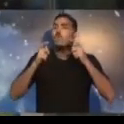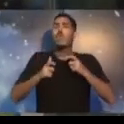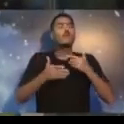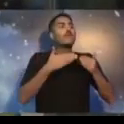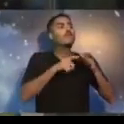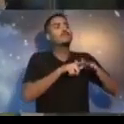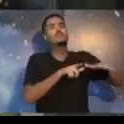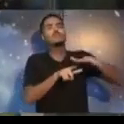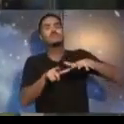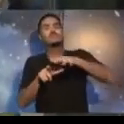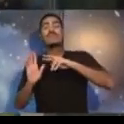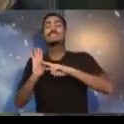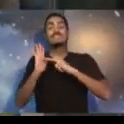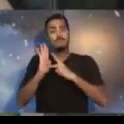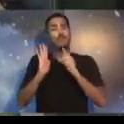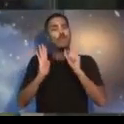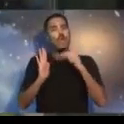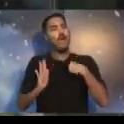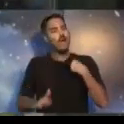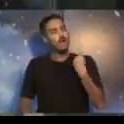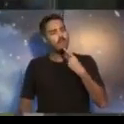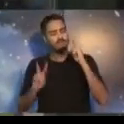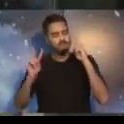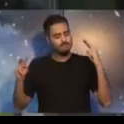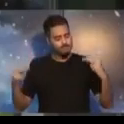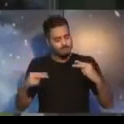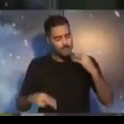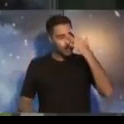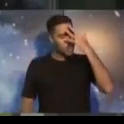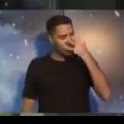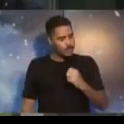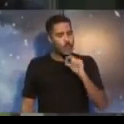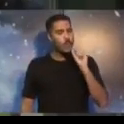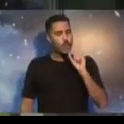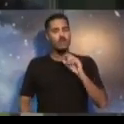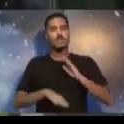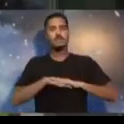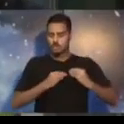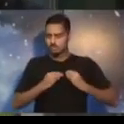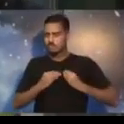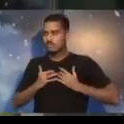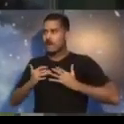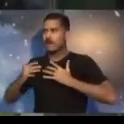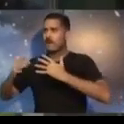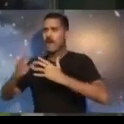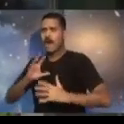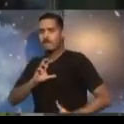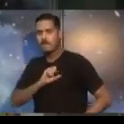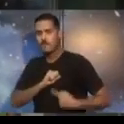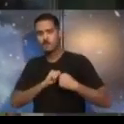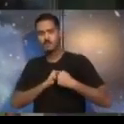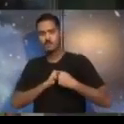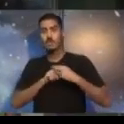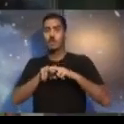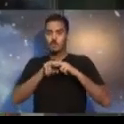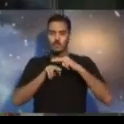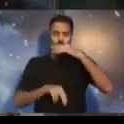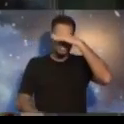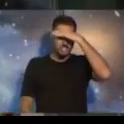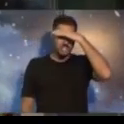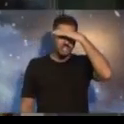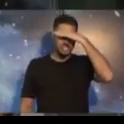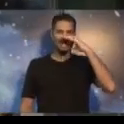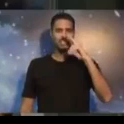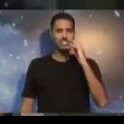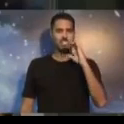significa dizer que nós compreendemos a proposta kardeciana. Por isso que Chico Xavier, diz